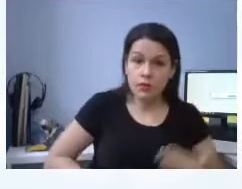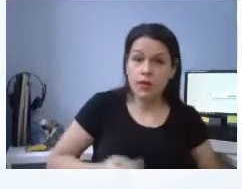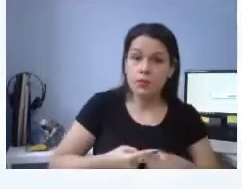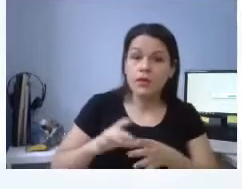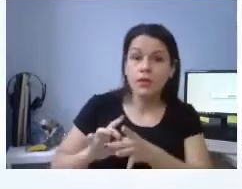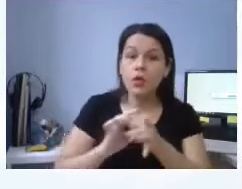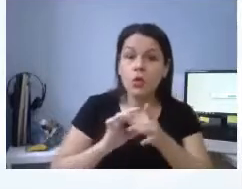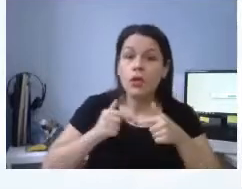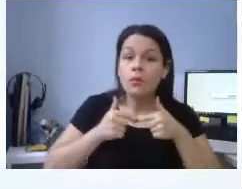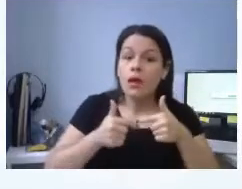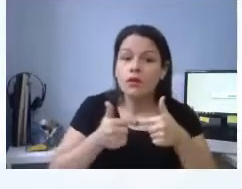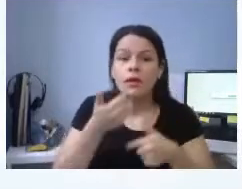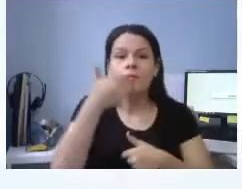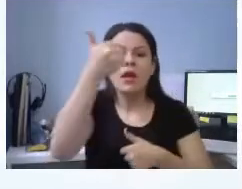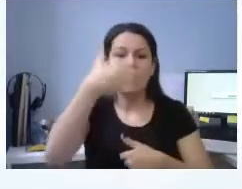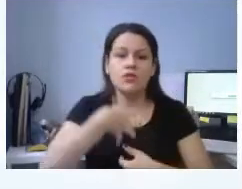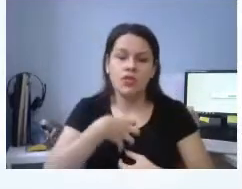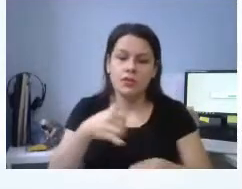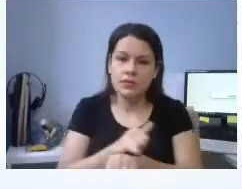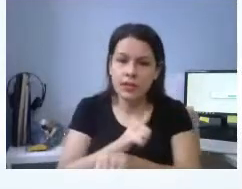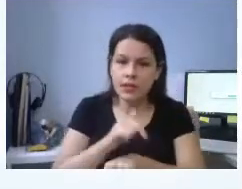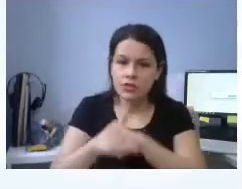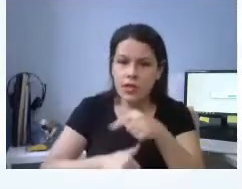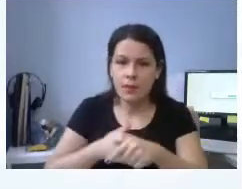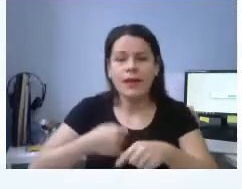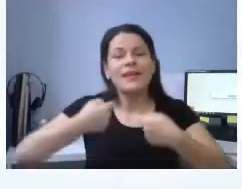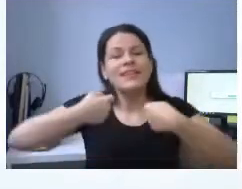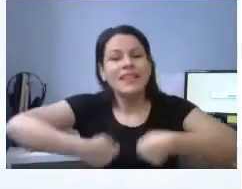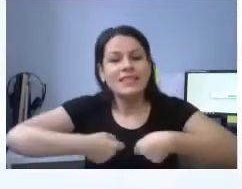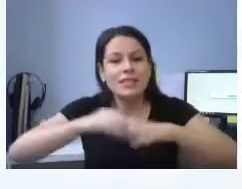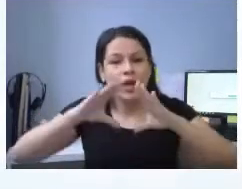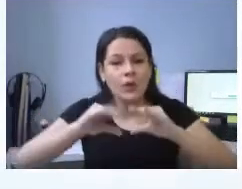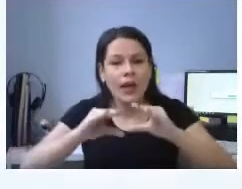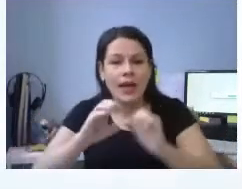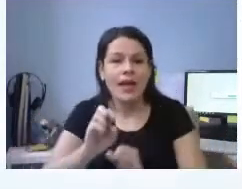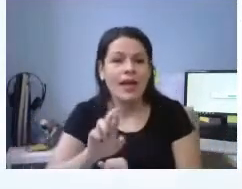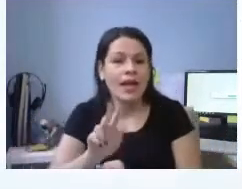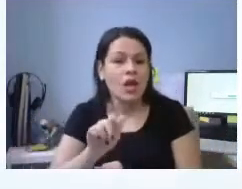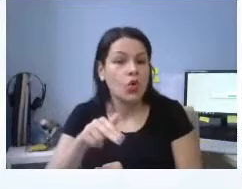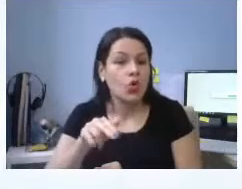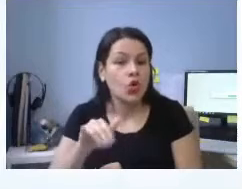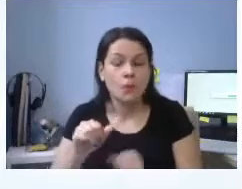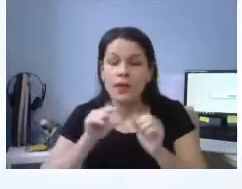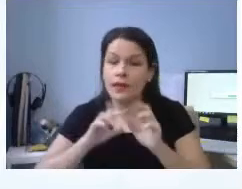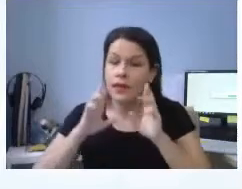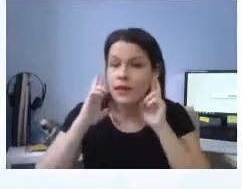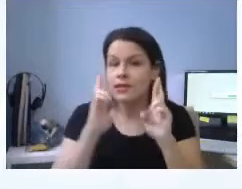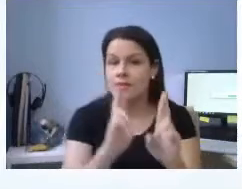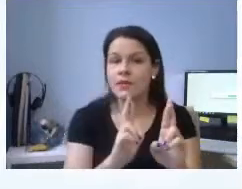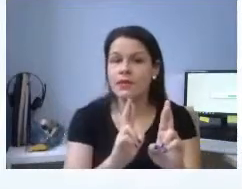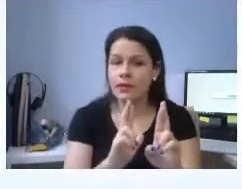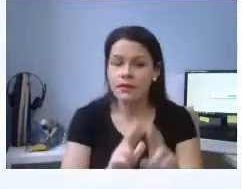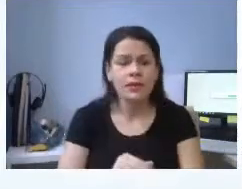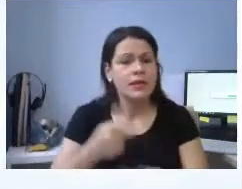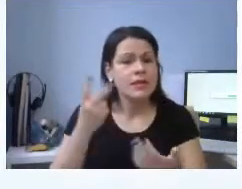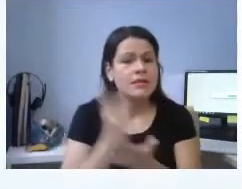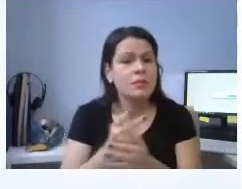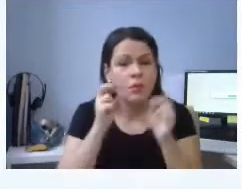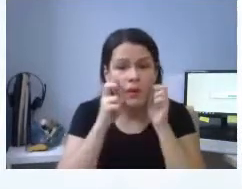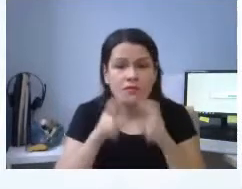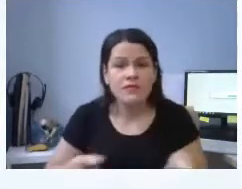E, reforçando, necessário que a ergonomia seja respeitada. É necessário que se tenha uma visão muito clara do que é